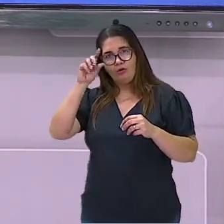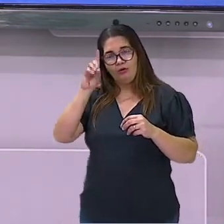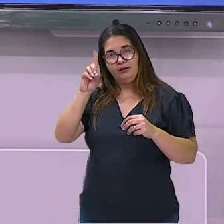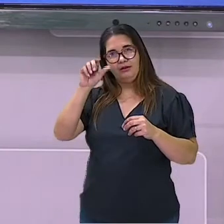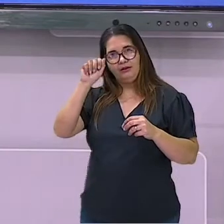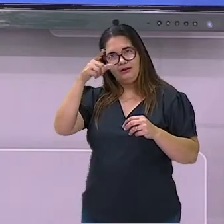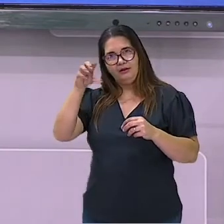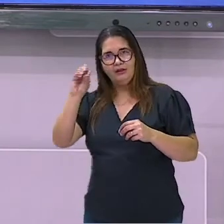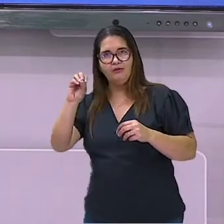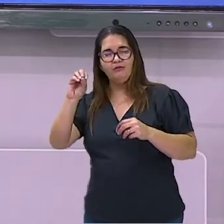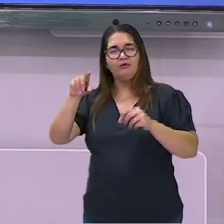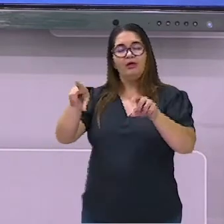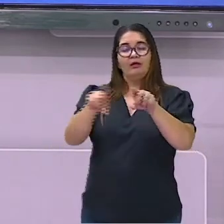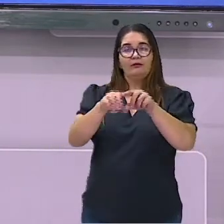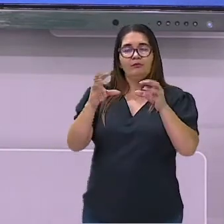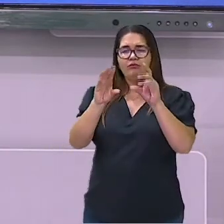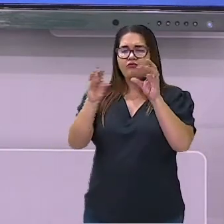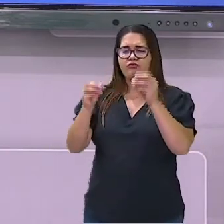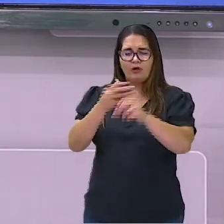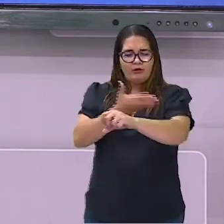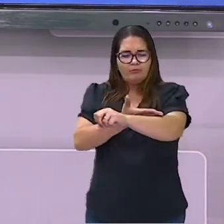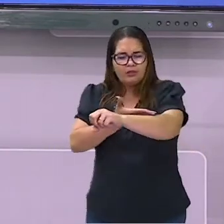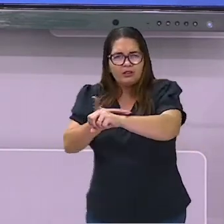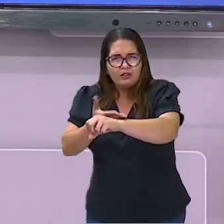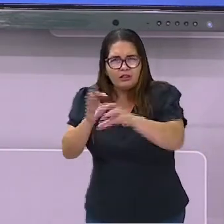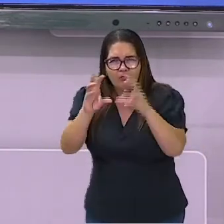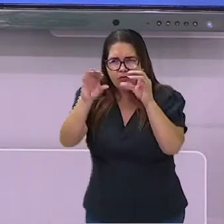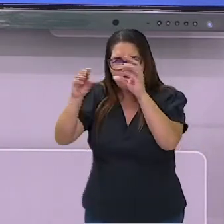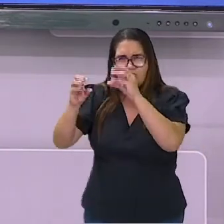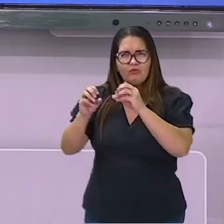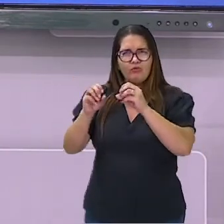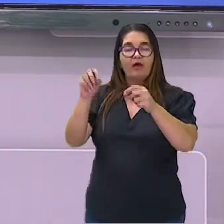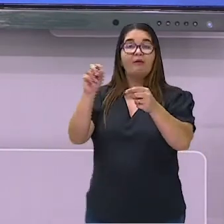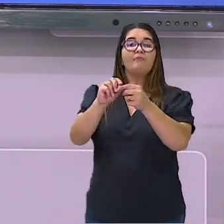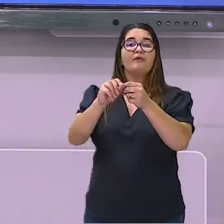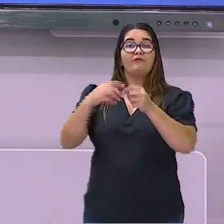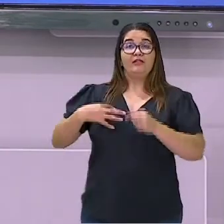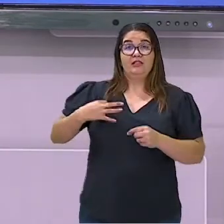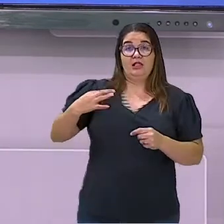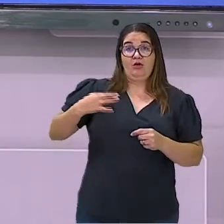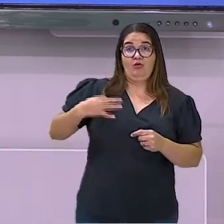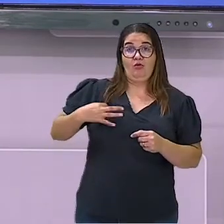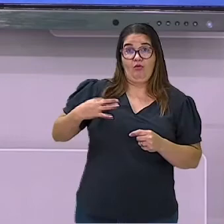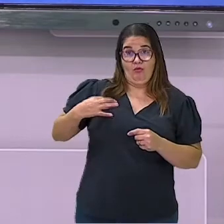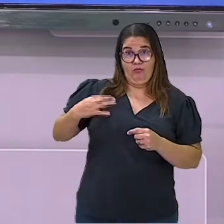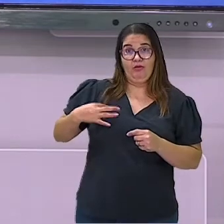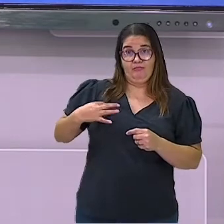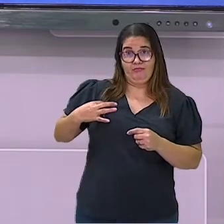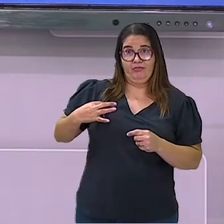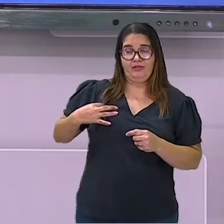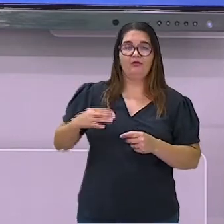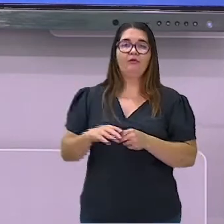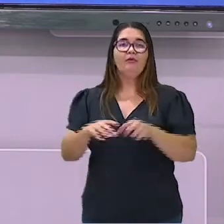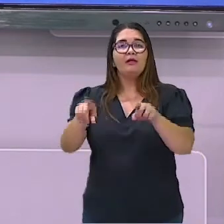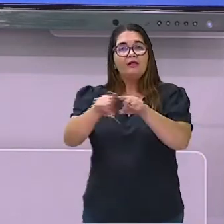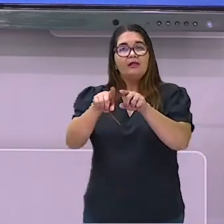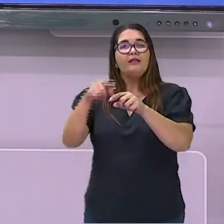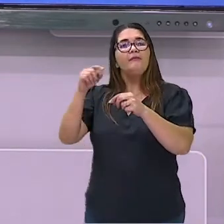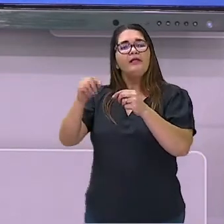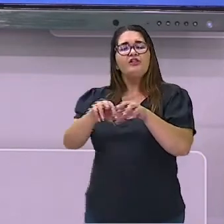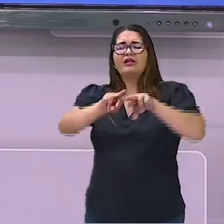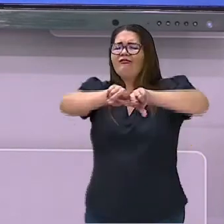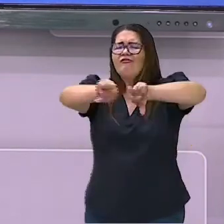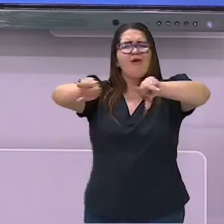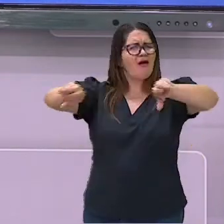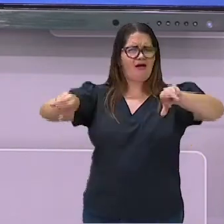pouco mais em declínio, não estava dando tanta renda para a coroa portuguesa,